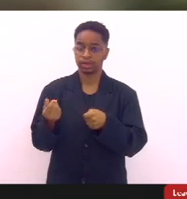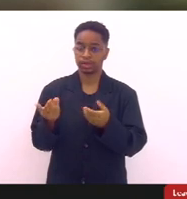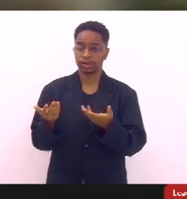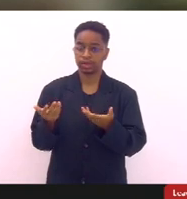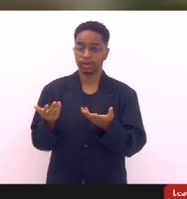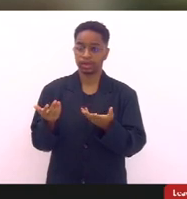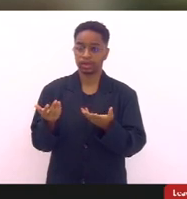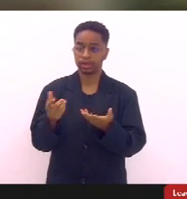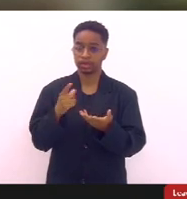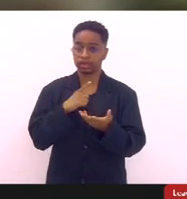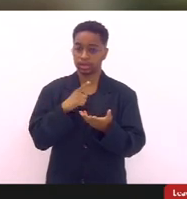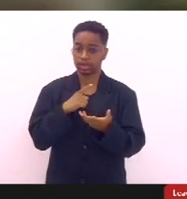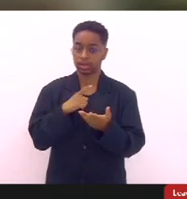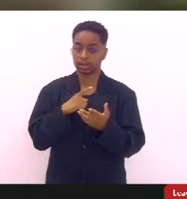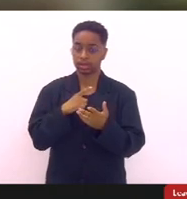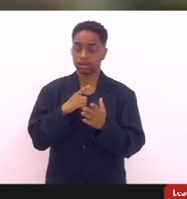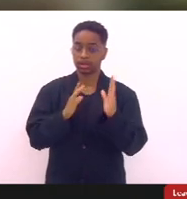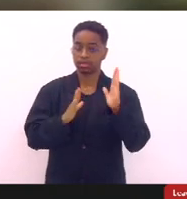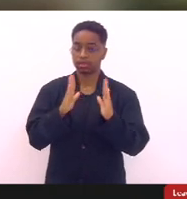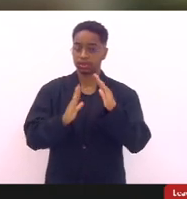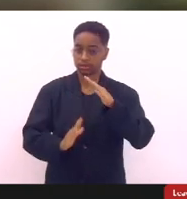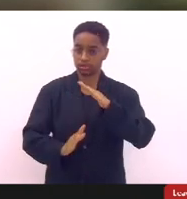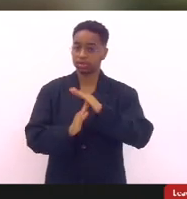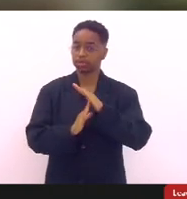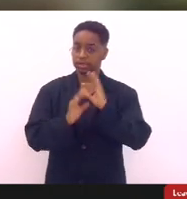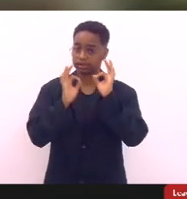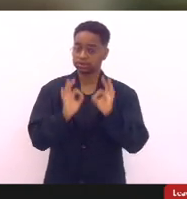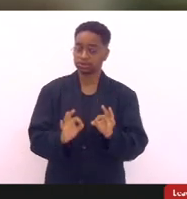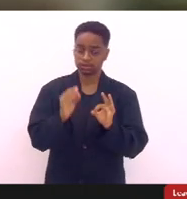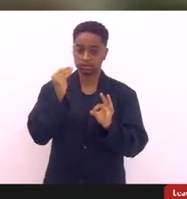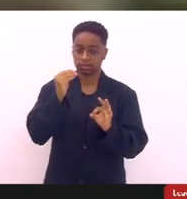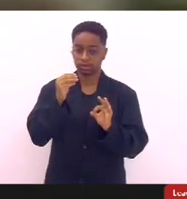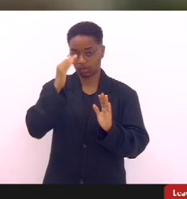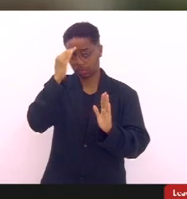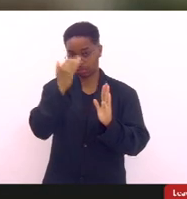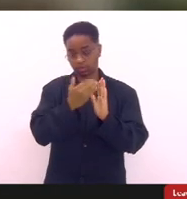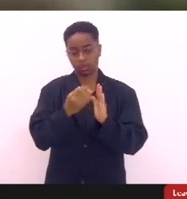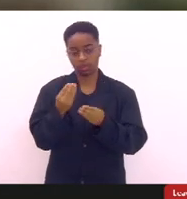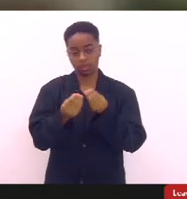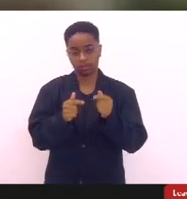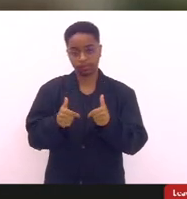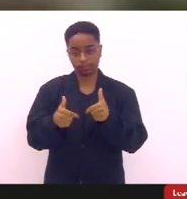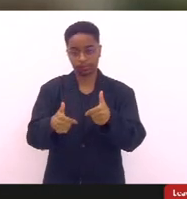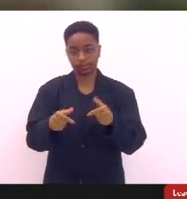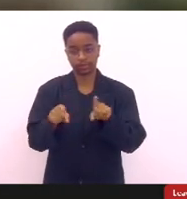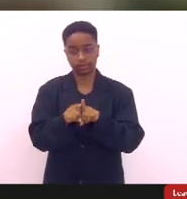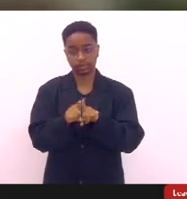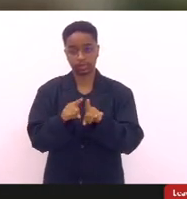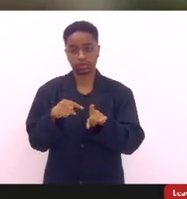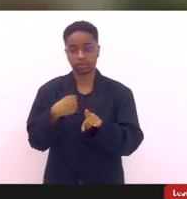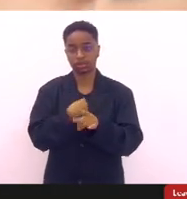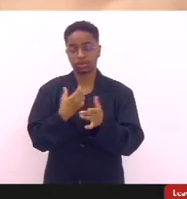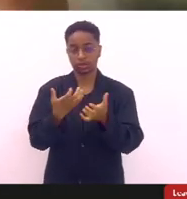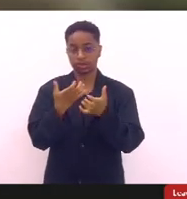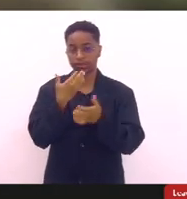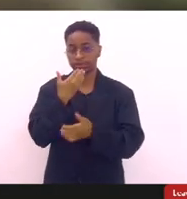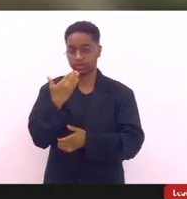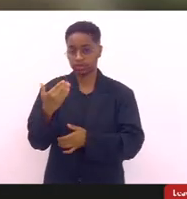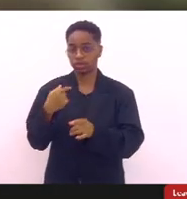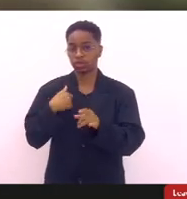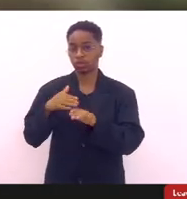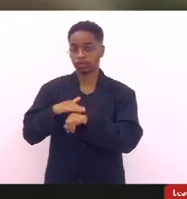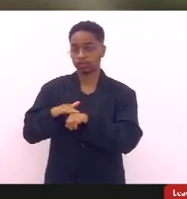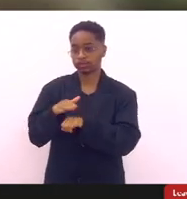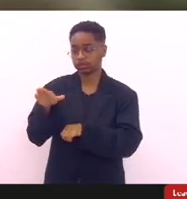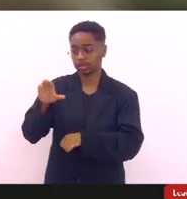de ter prazos concretos para a execução. E a gente gostaria de solicitar, eu estava conversando com o Carlos